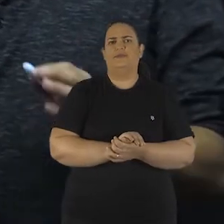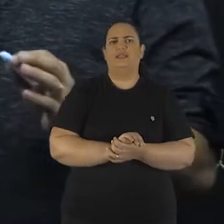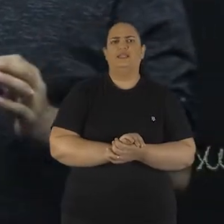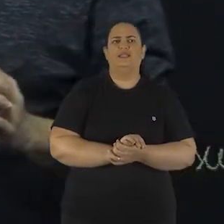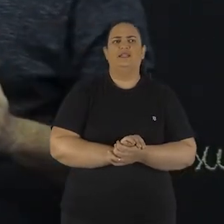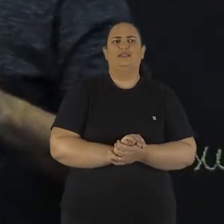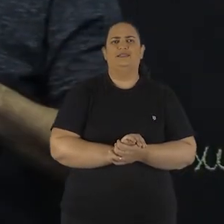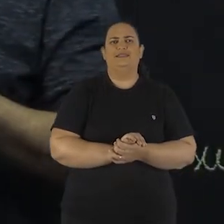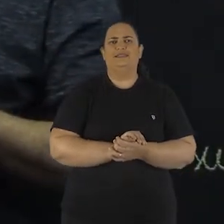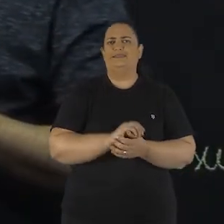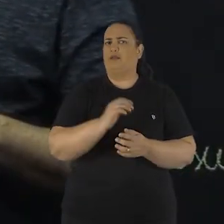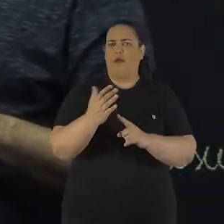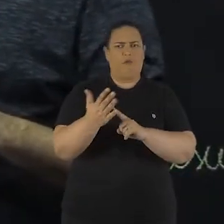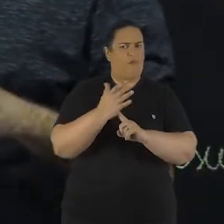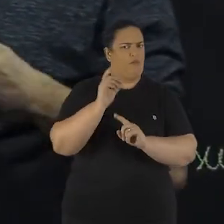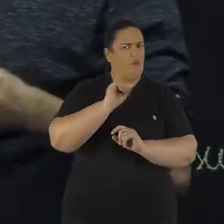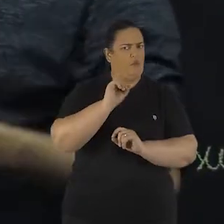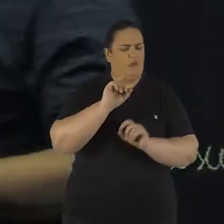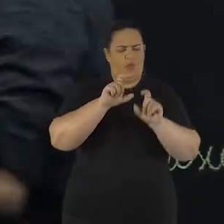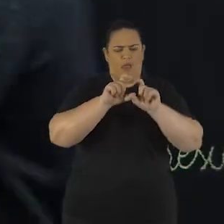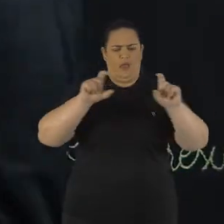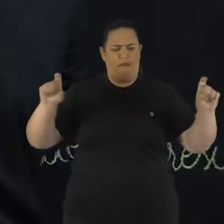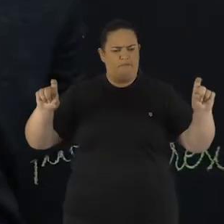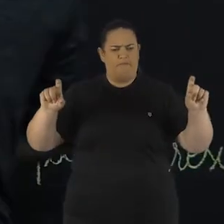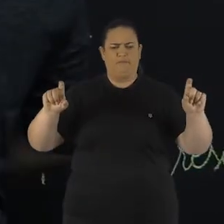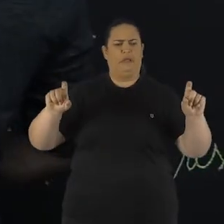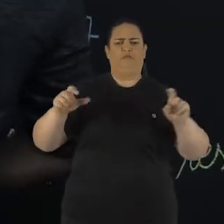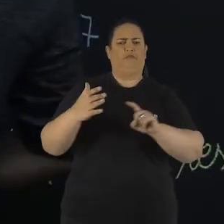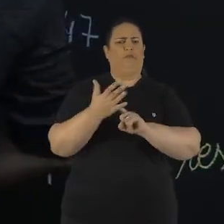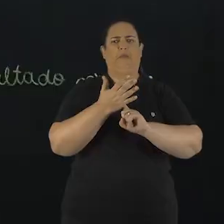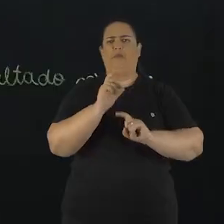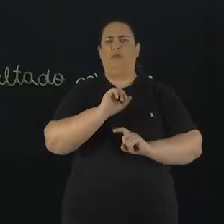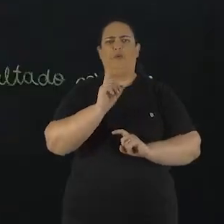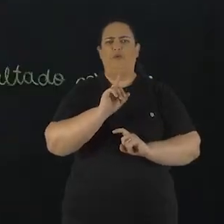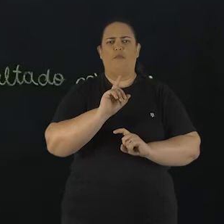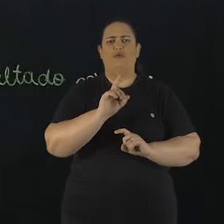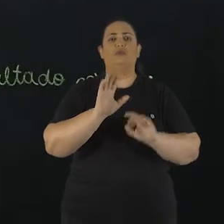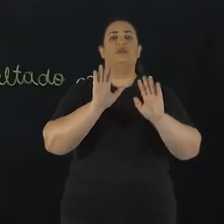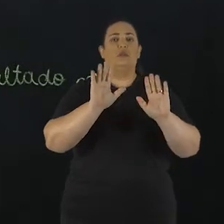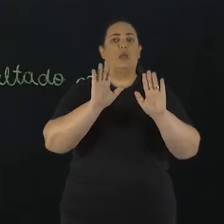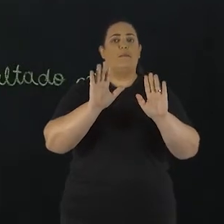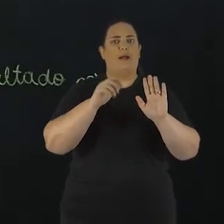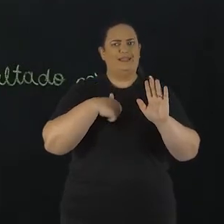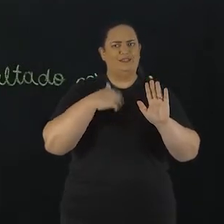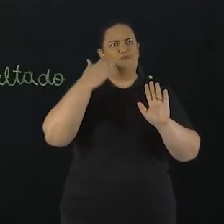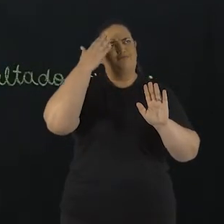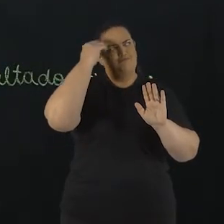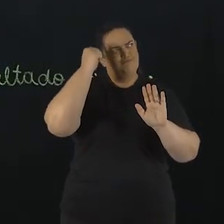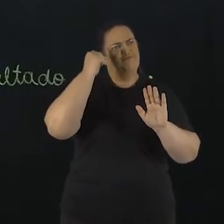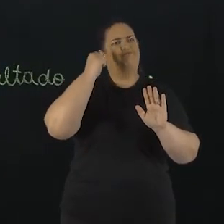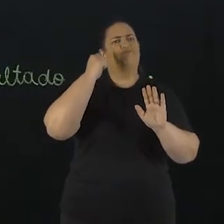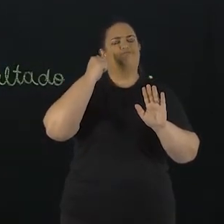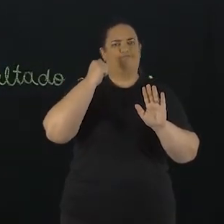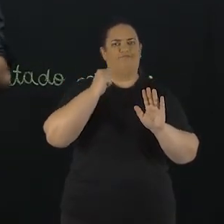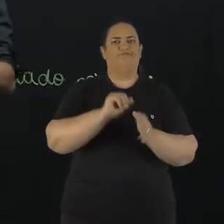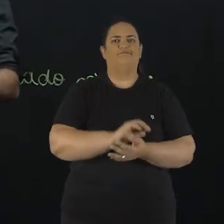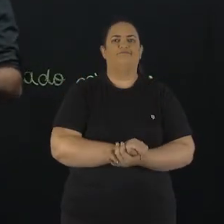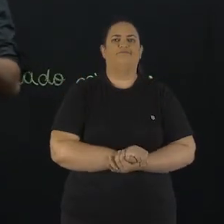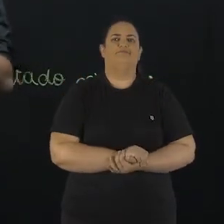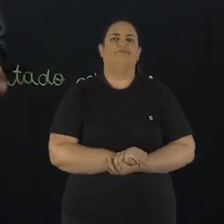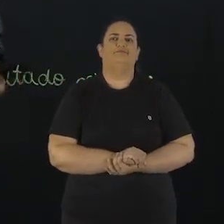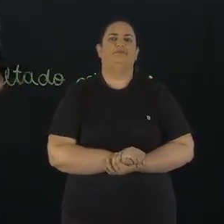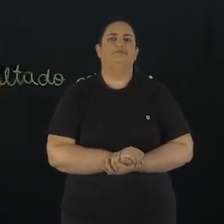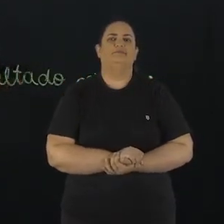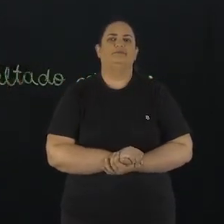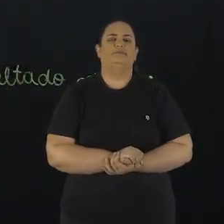repente, a questão não te disse isso, até porque, para facilitar a tua vida, ela já informou esse valor. Mas vamos supor que